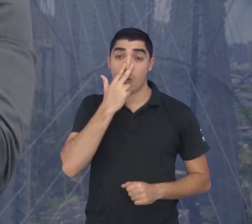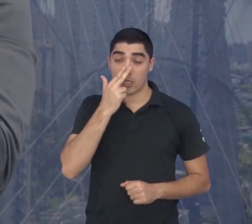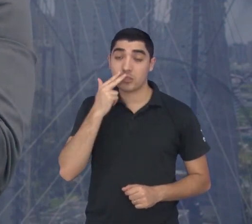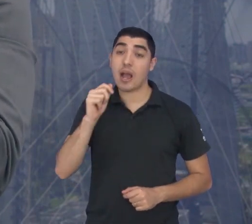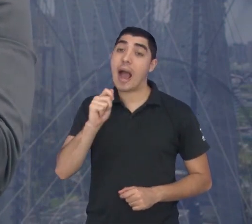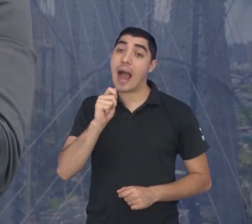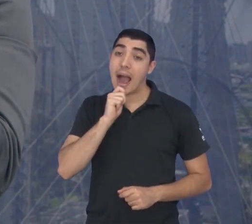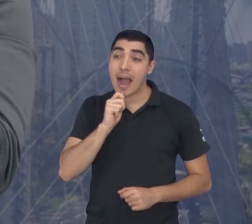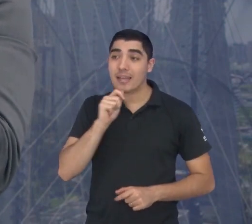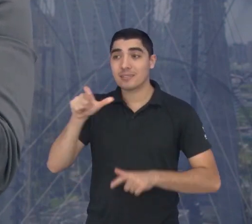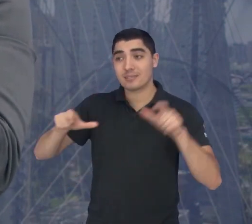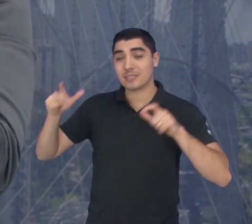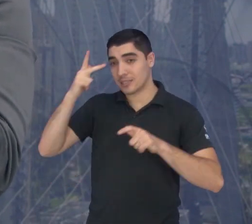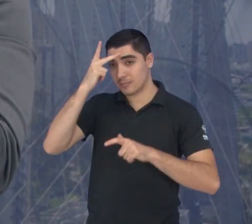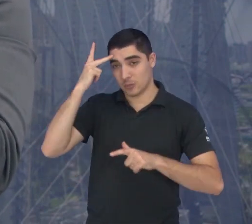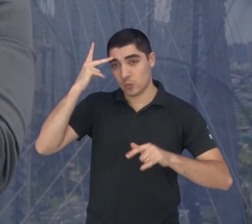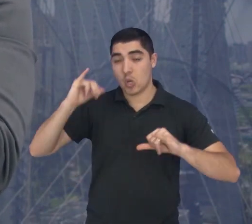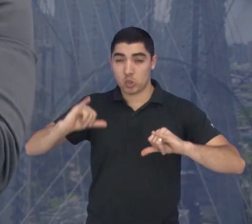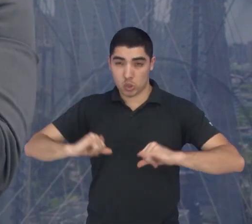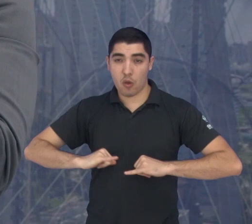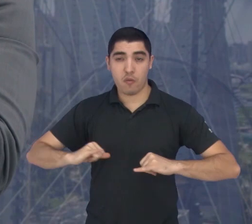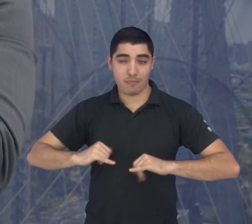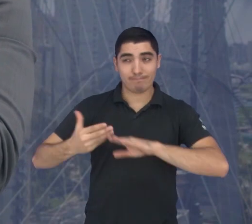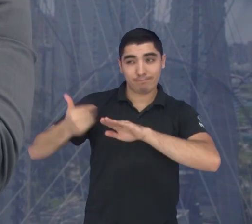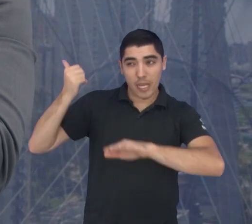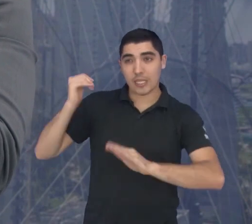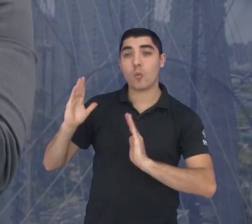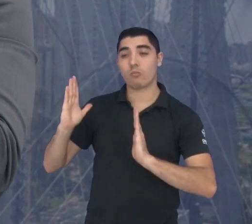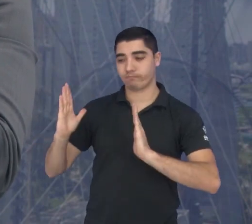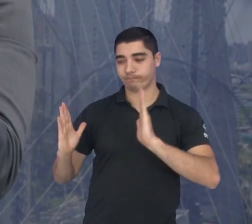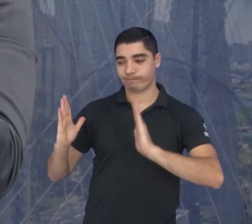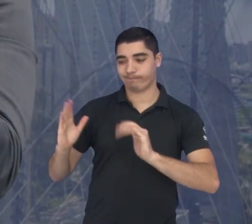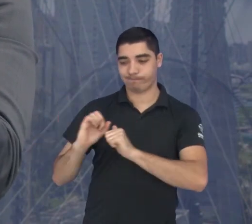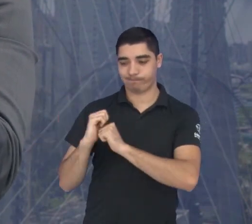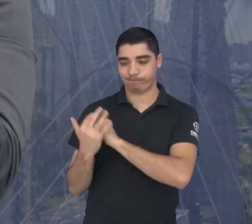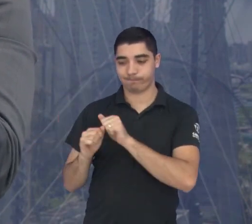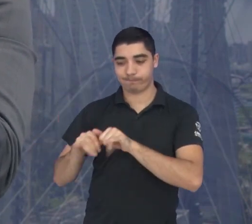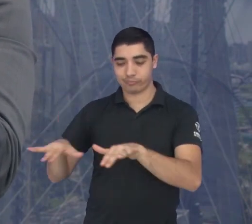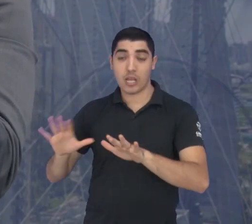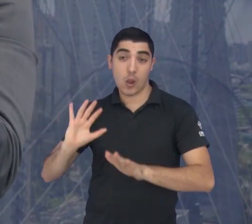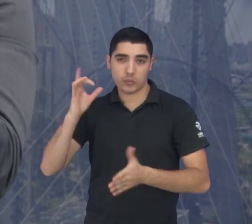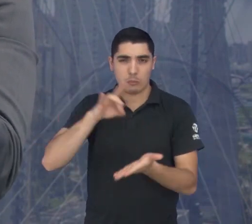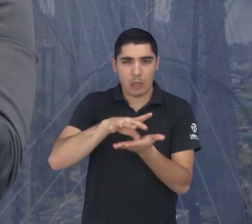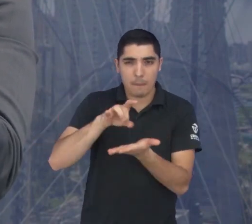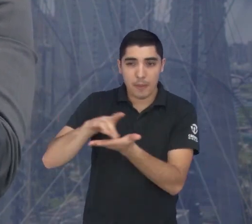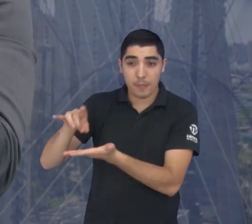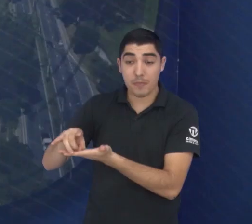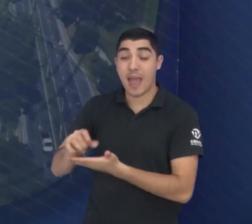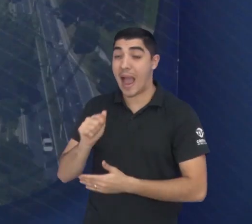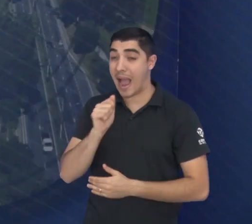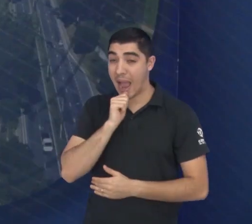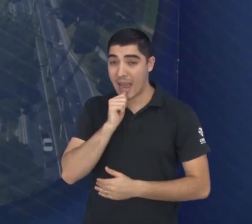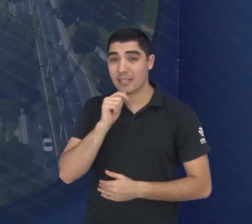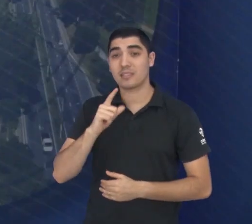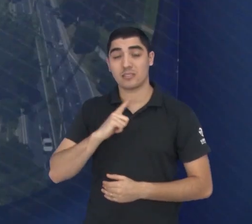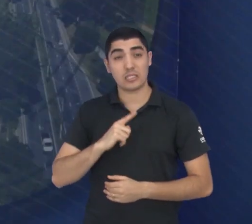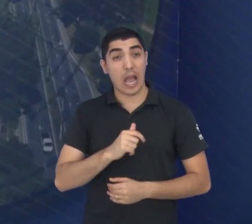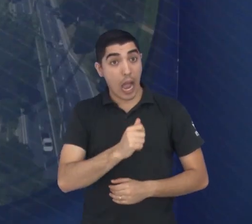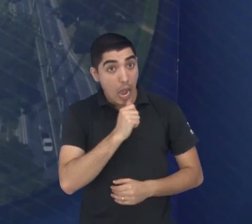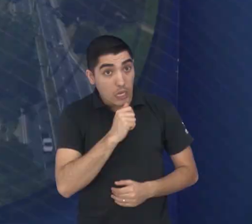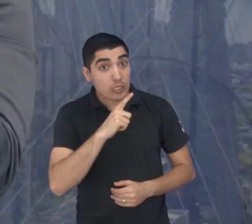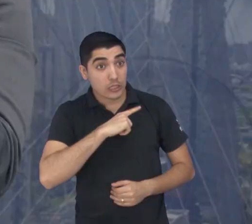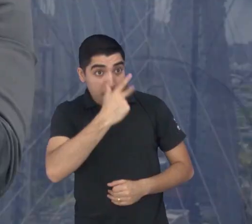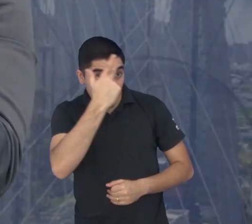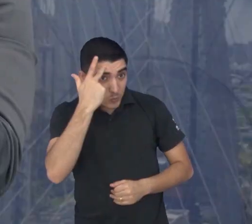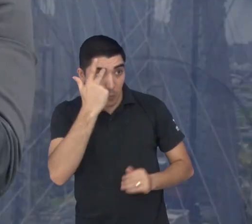da pandemia. Então, está havendo uma crescente na taxa de inadimplência. Ainda até? Ainda, né?